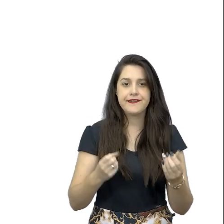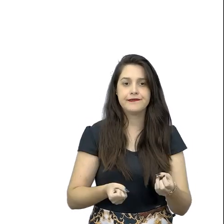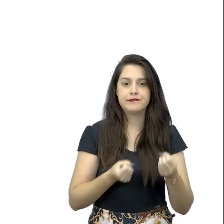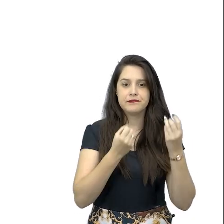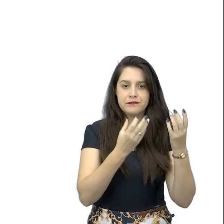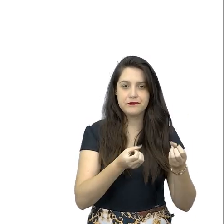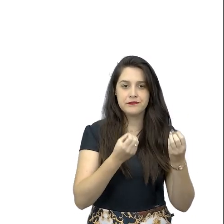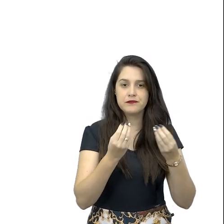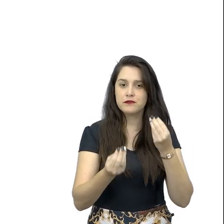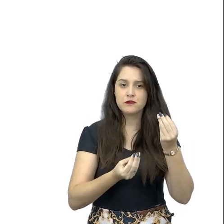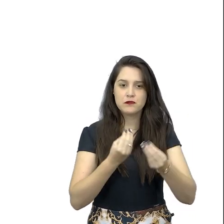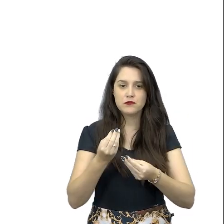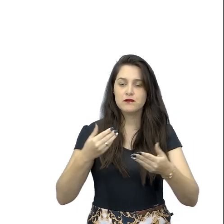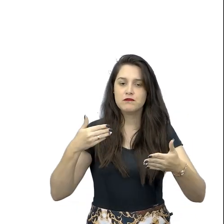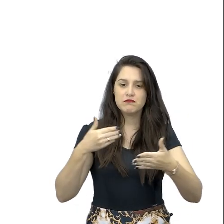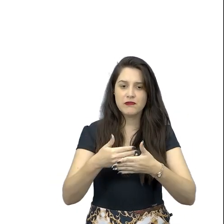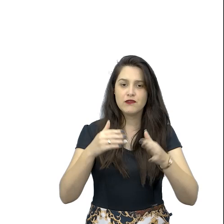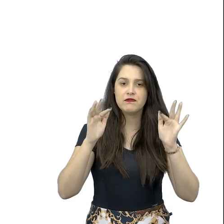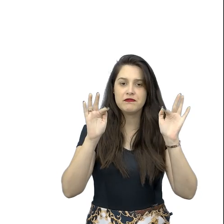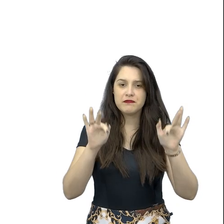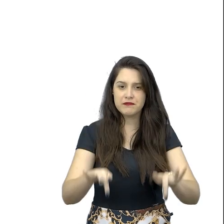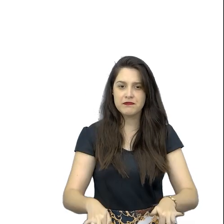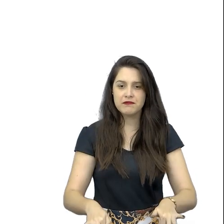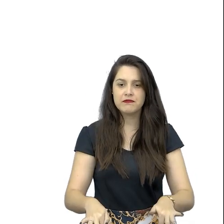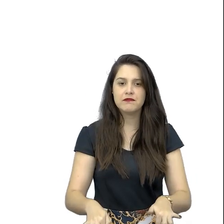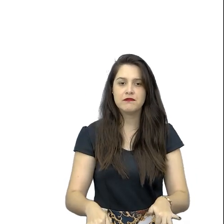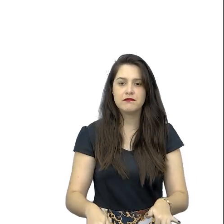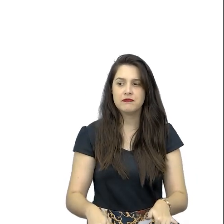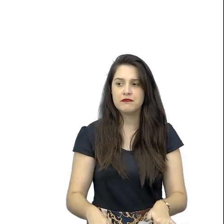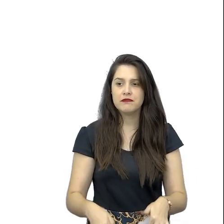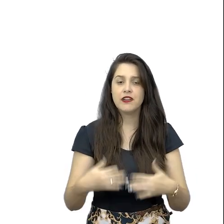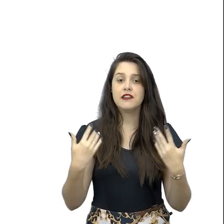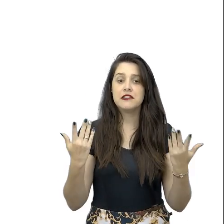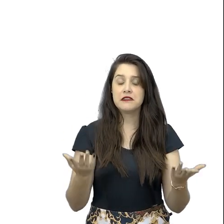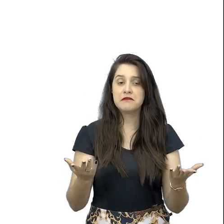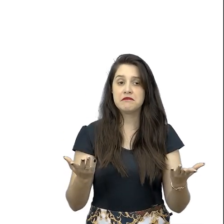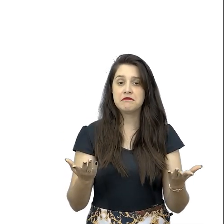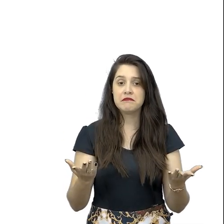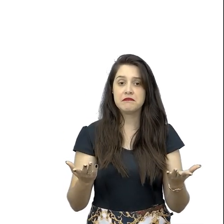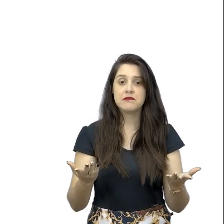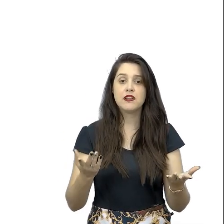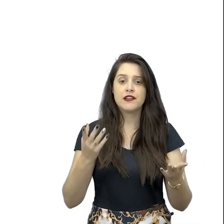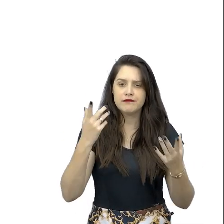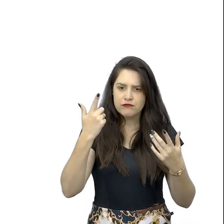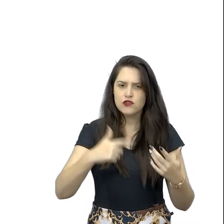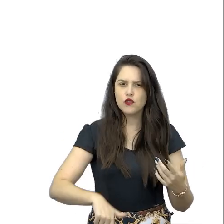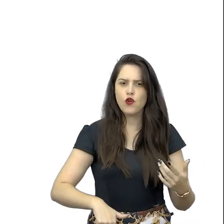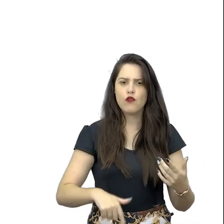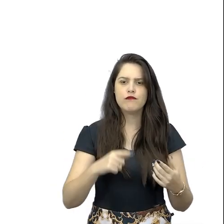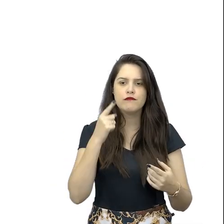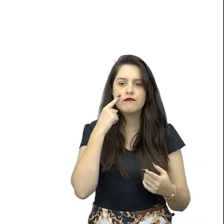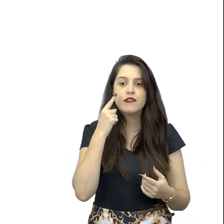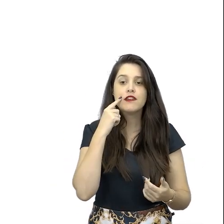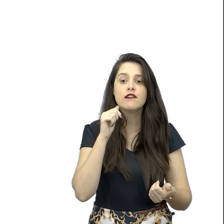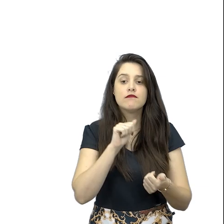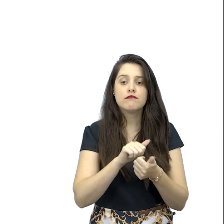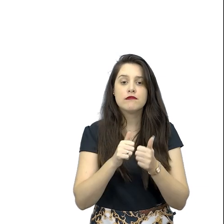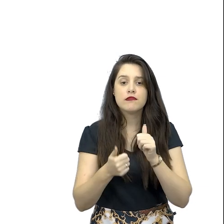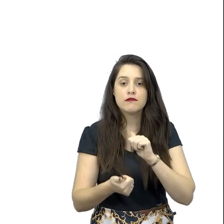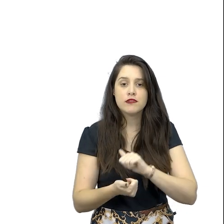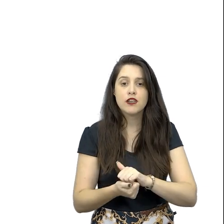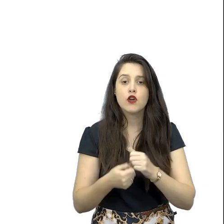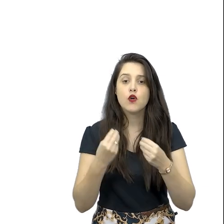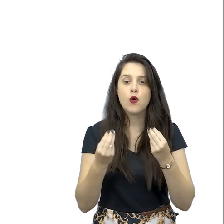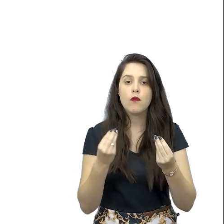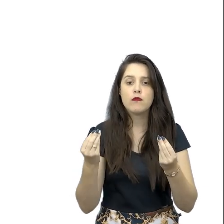provavelmente se aproximando já do final, e aí que nós revisitássemos aquelas perguntas